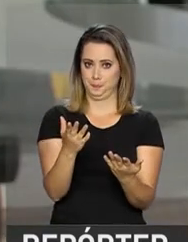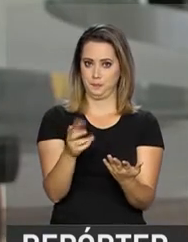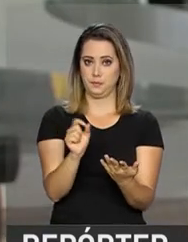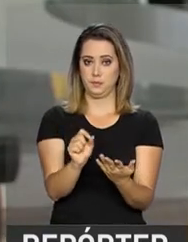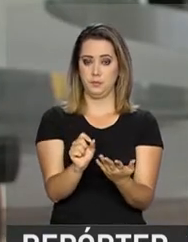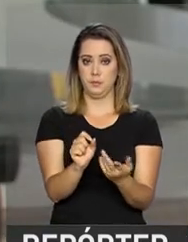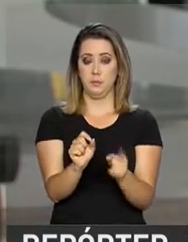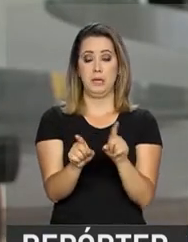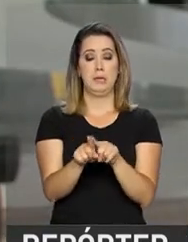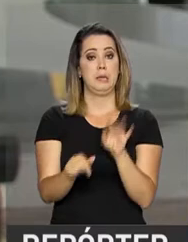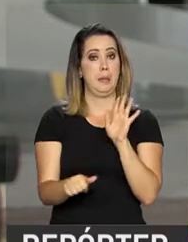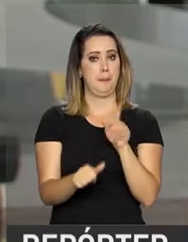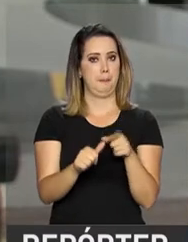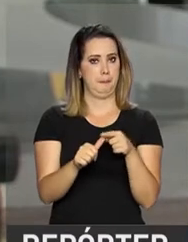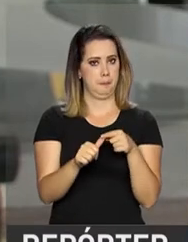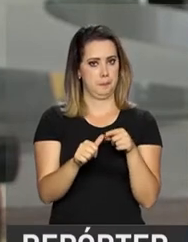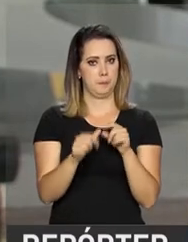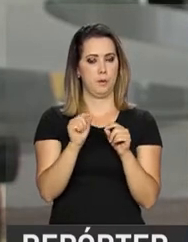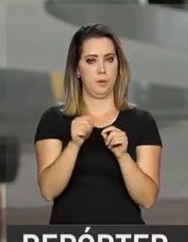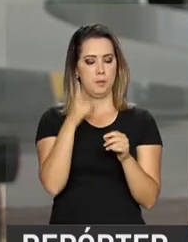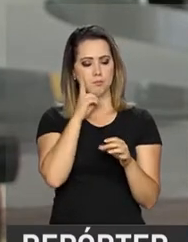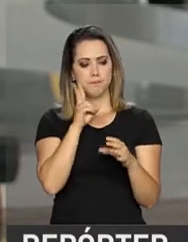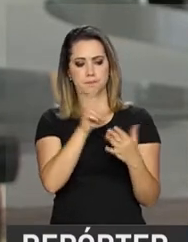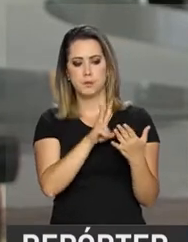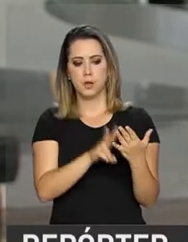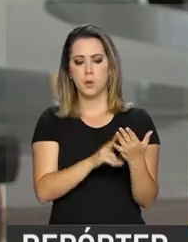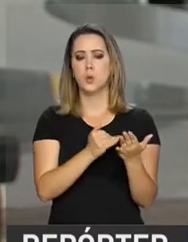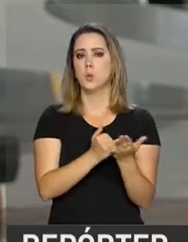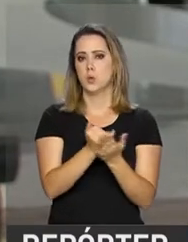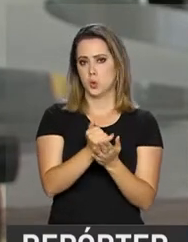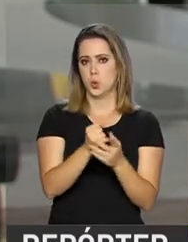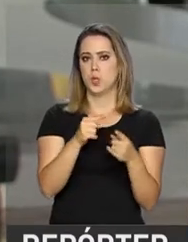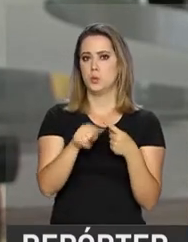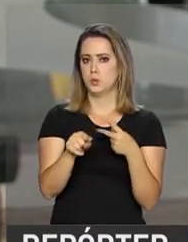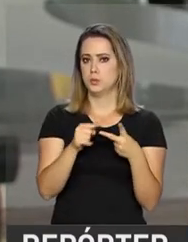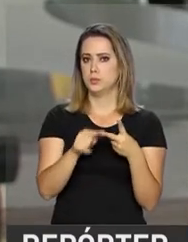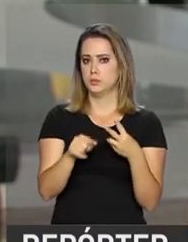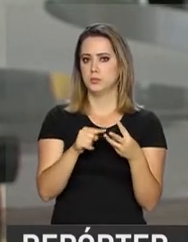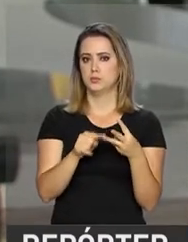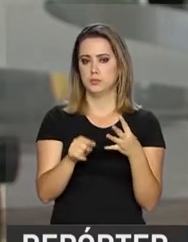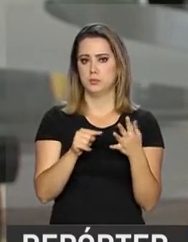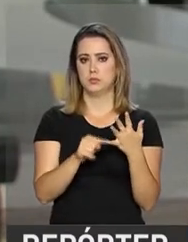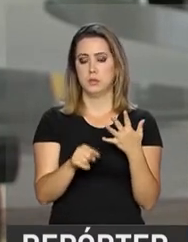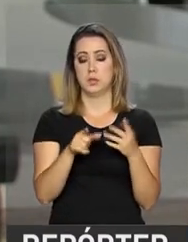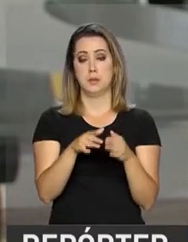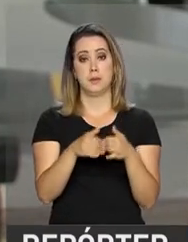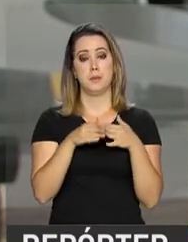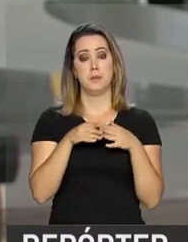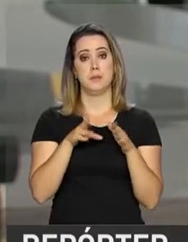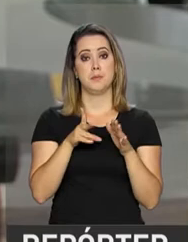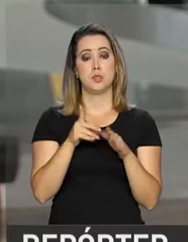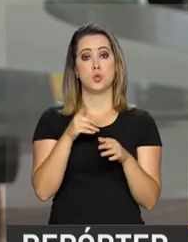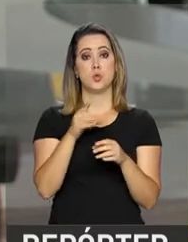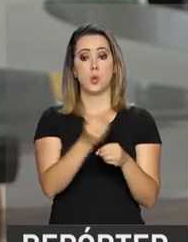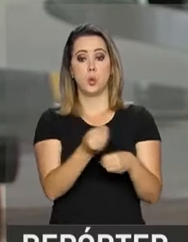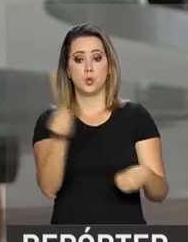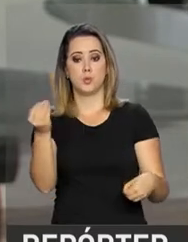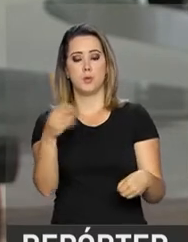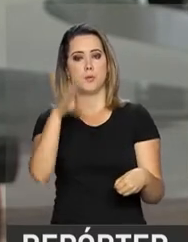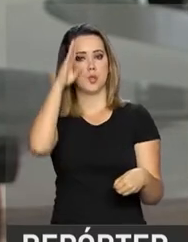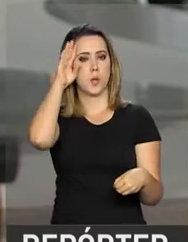na primeira análise os parlamentares mantiveram o veto ao inciso que exigia diploma de curso